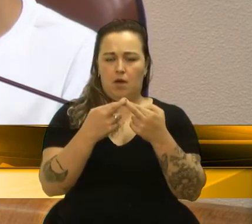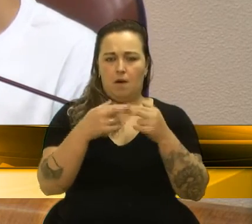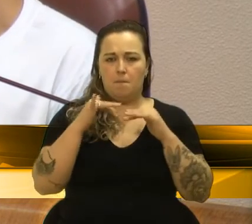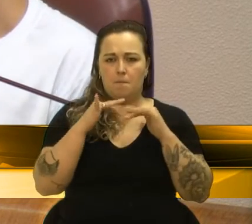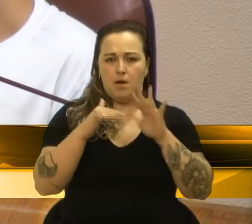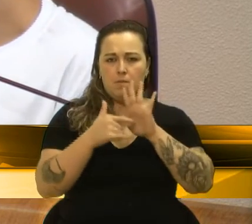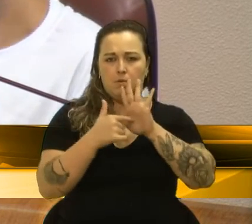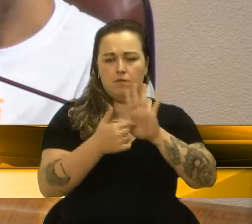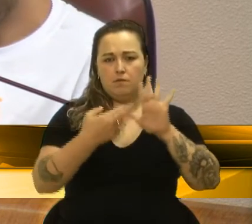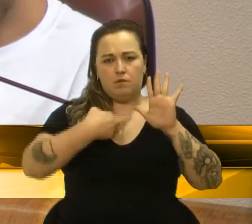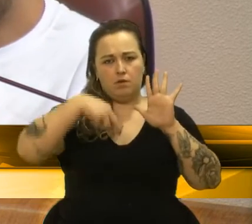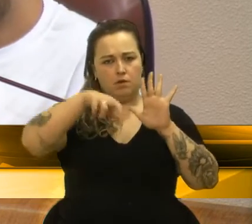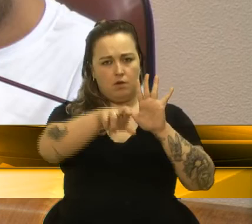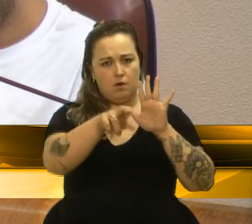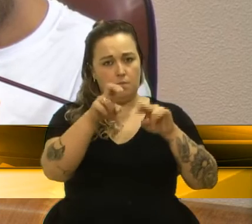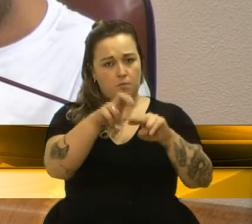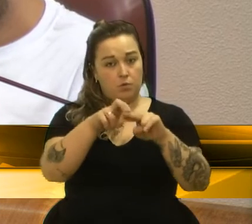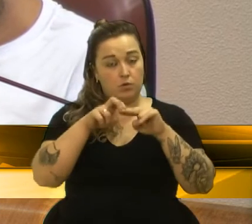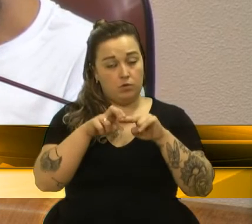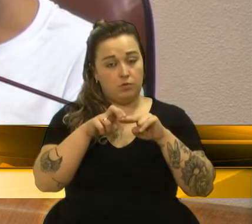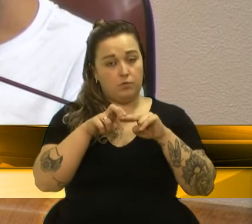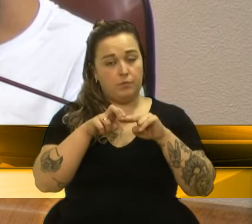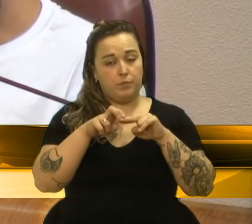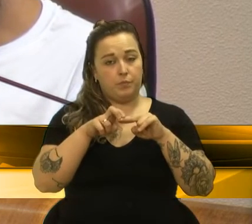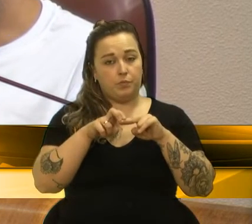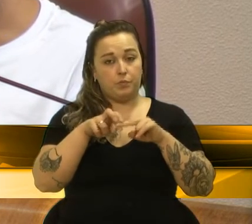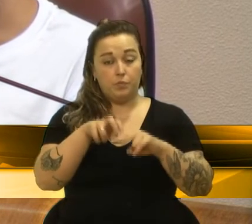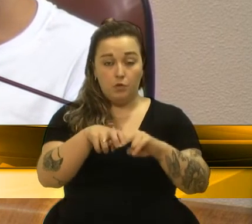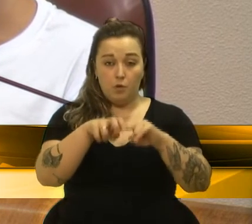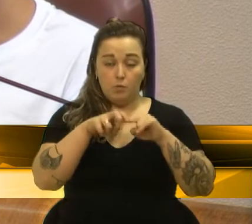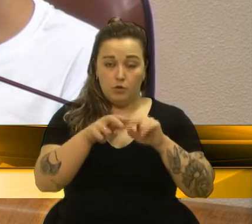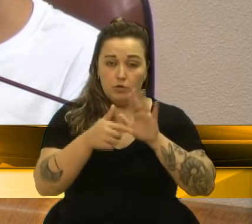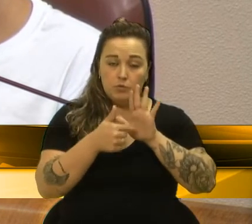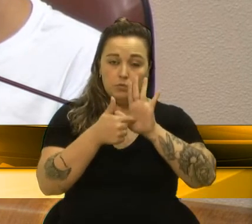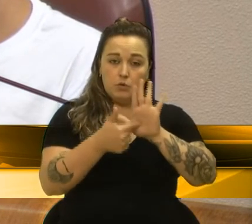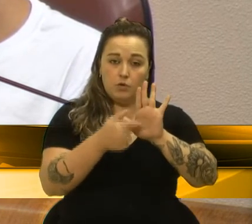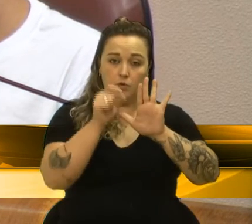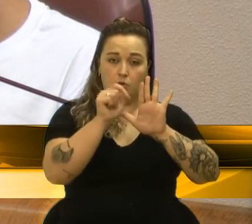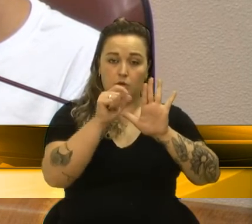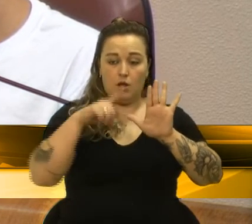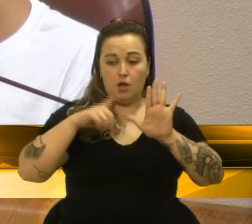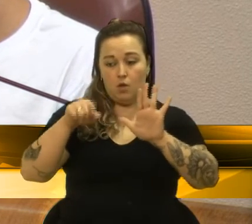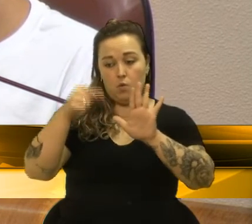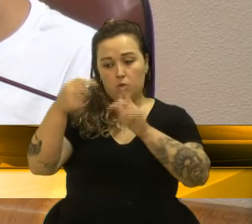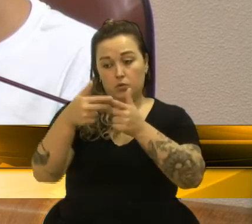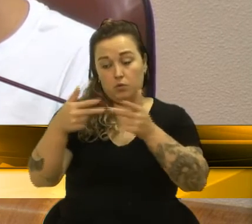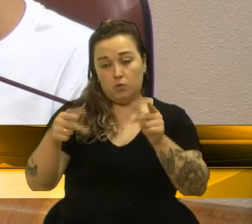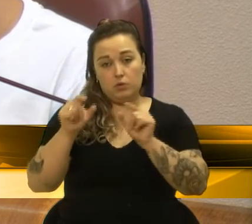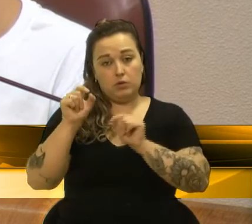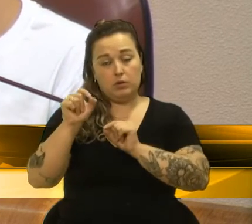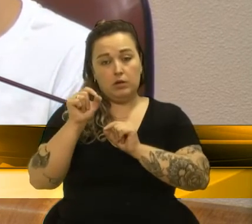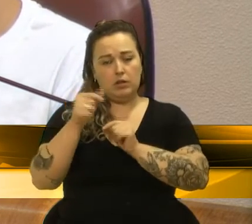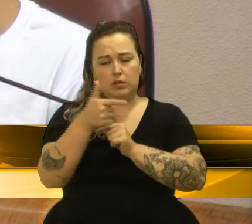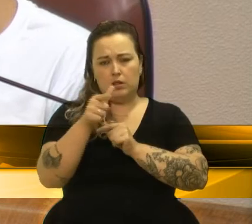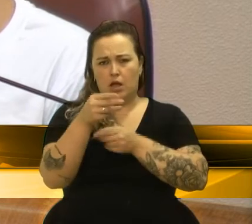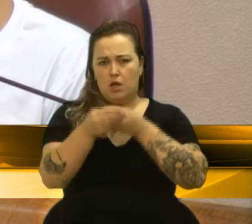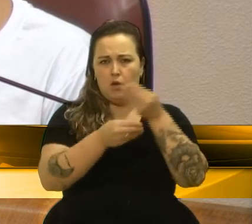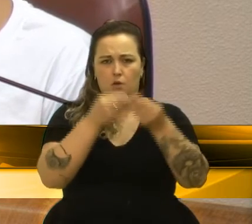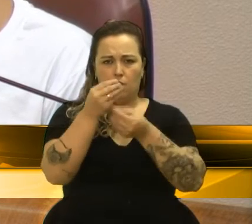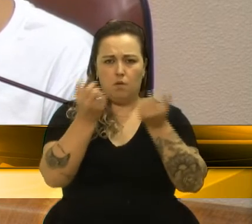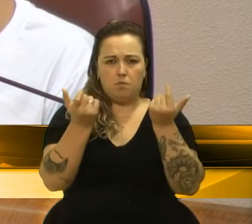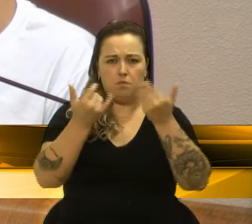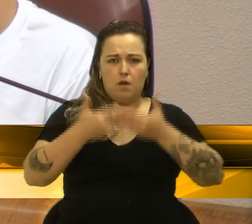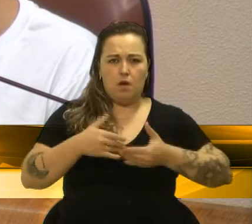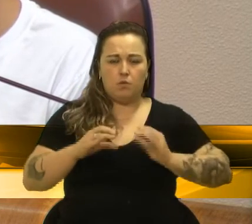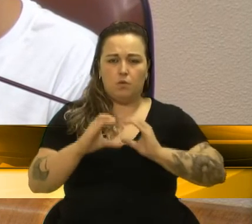pacífica. Diante desse cenário, outro caminho não há senão a